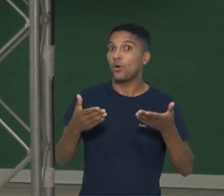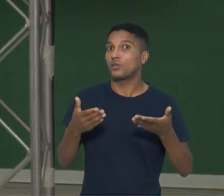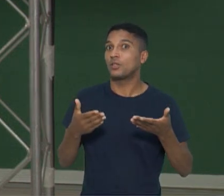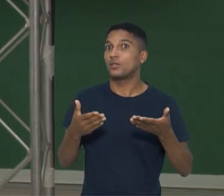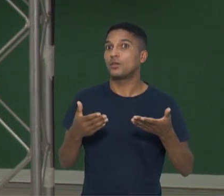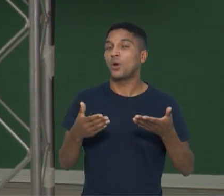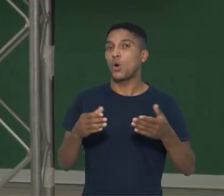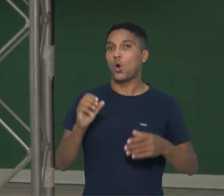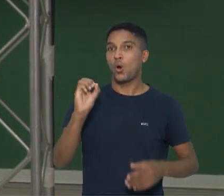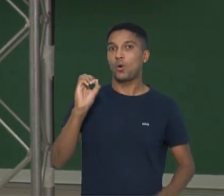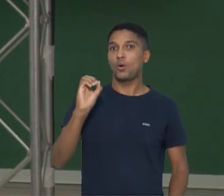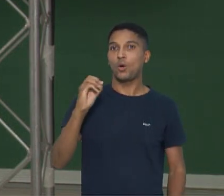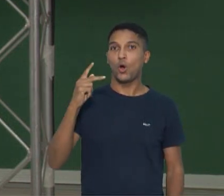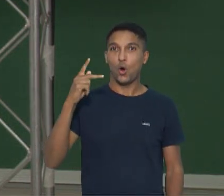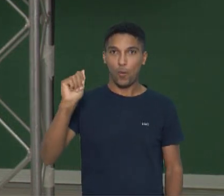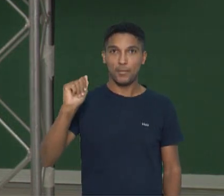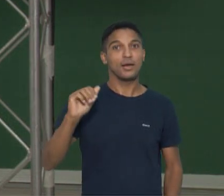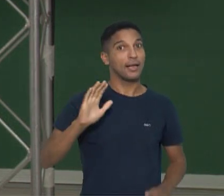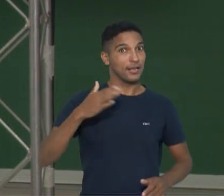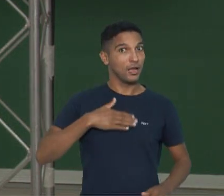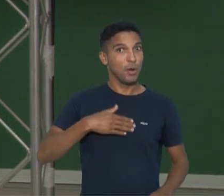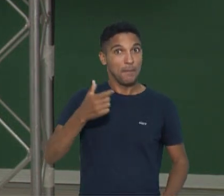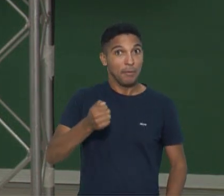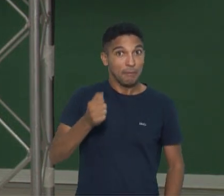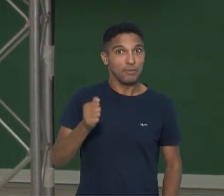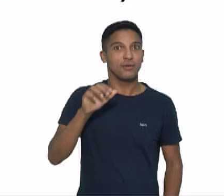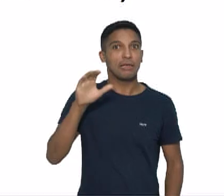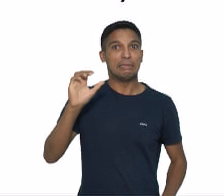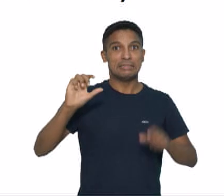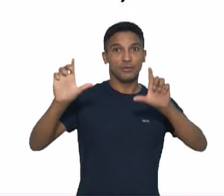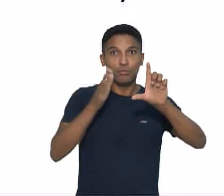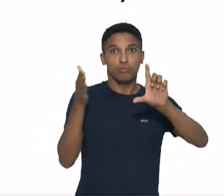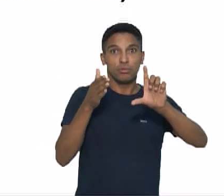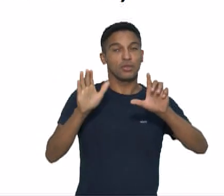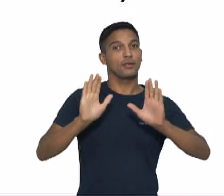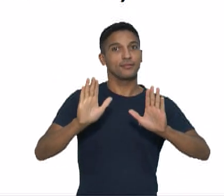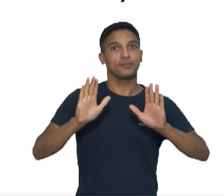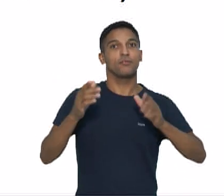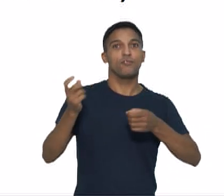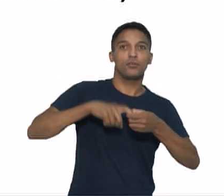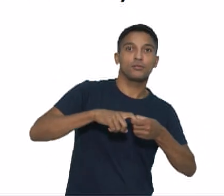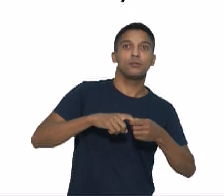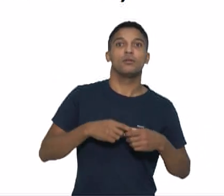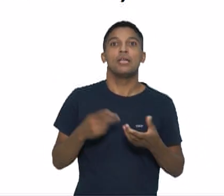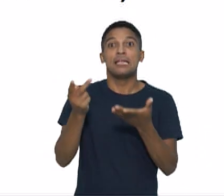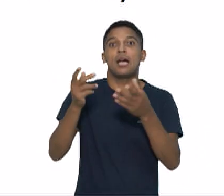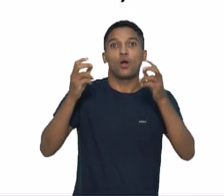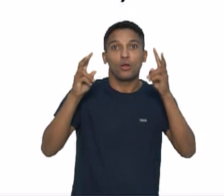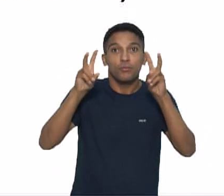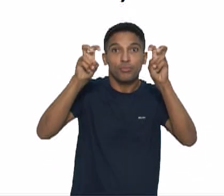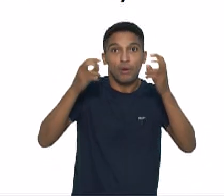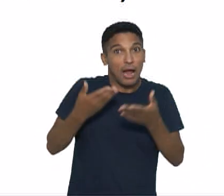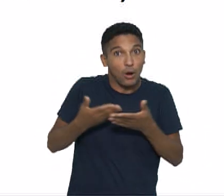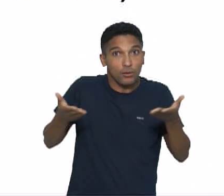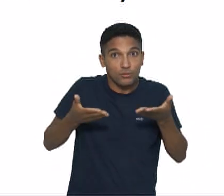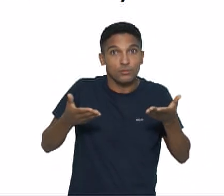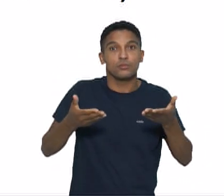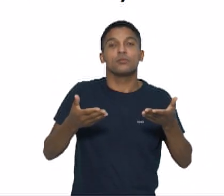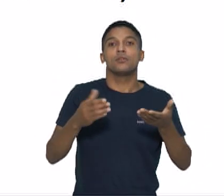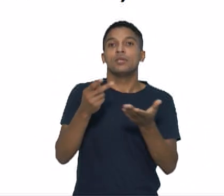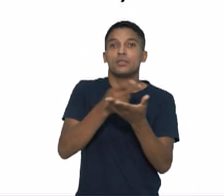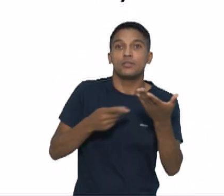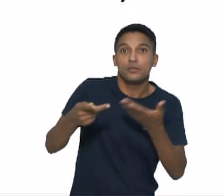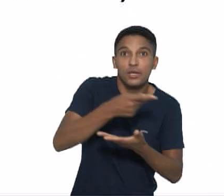Eu voltei ali, passei o slide rapidinho demais. Vamos voltar aqui. Desenho e signos na arte religiosa. Iremos conhecer